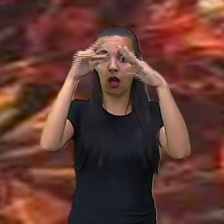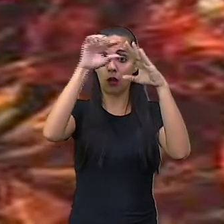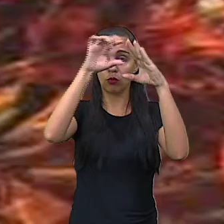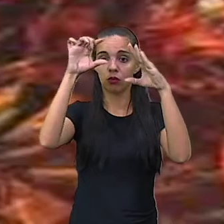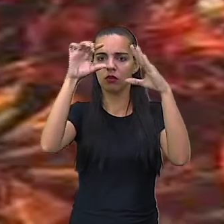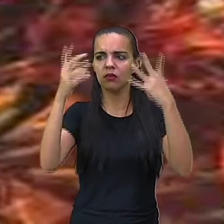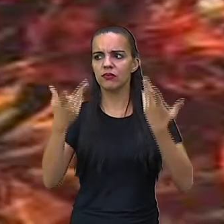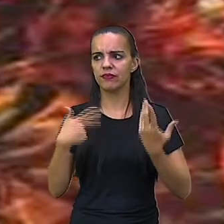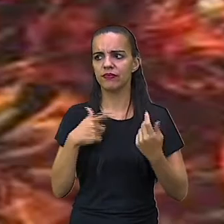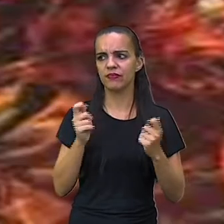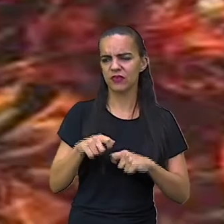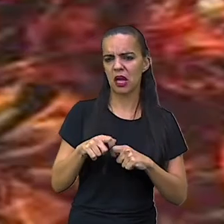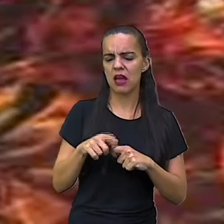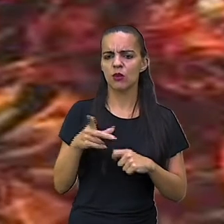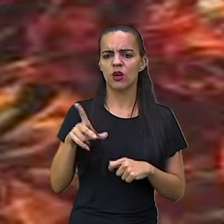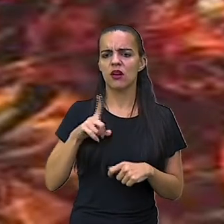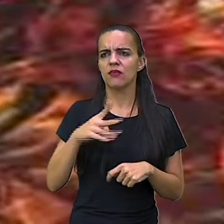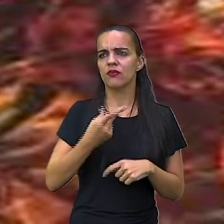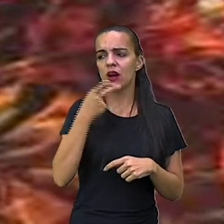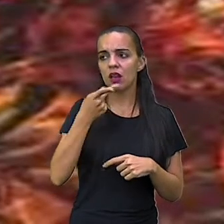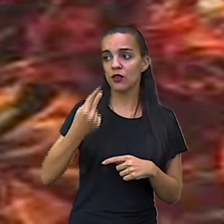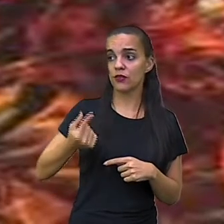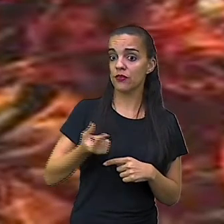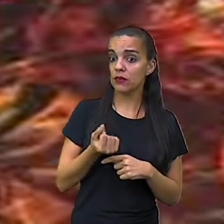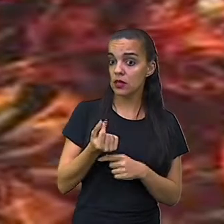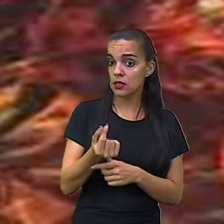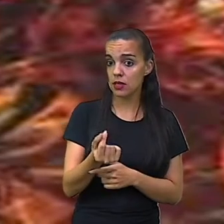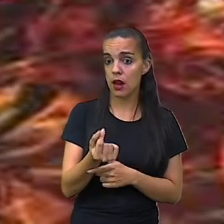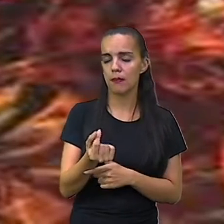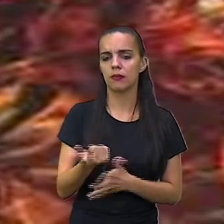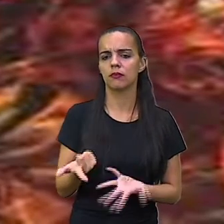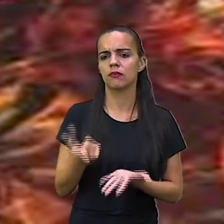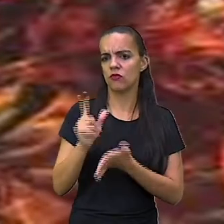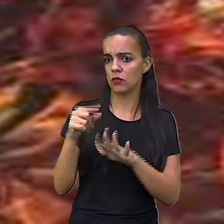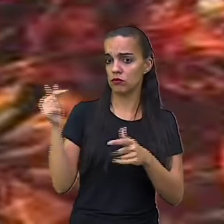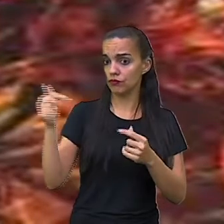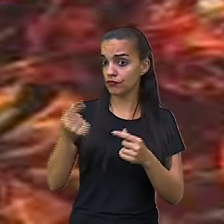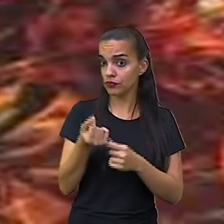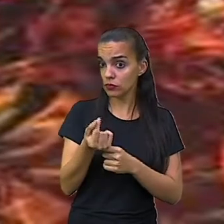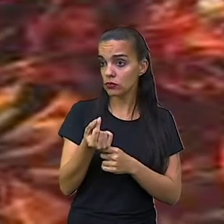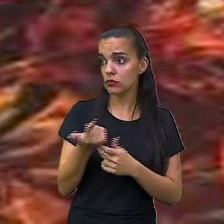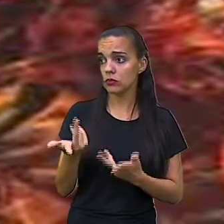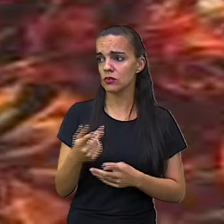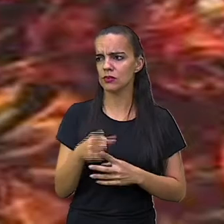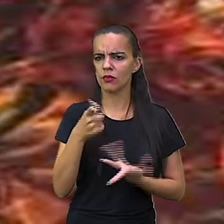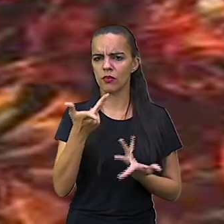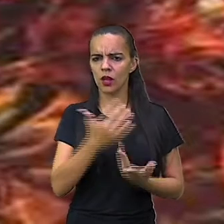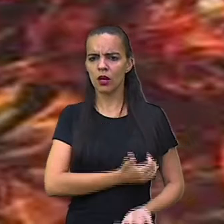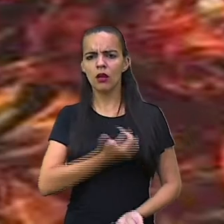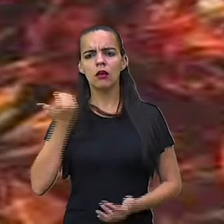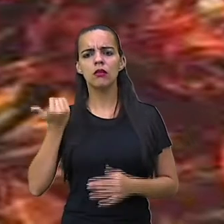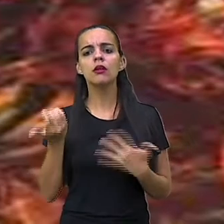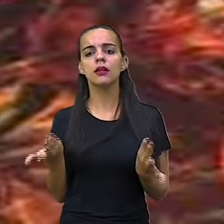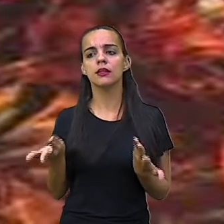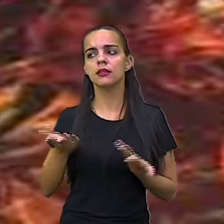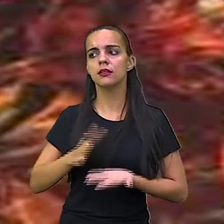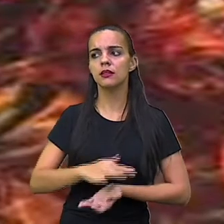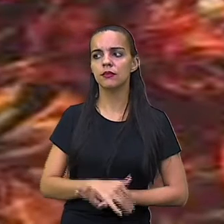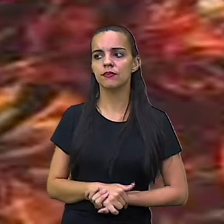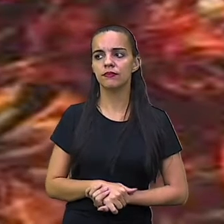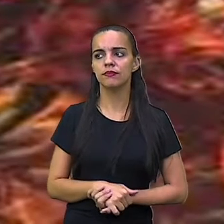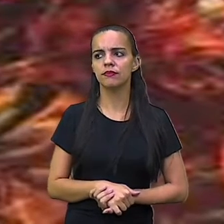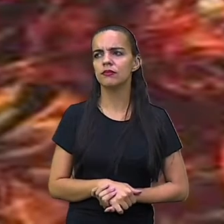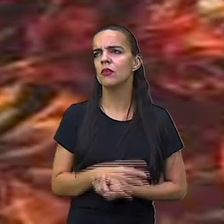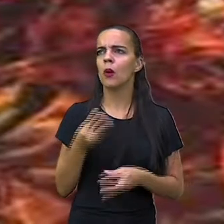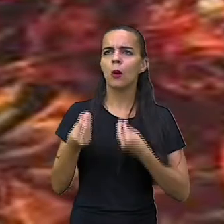né, financeiramente esse topo. E o anarquismo?